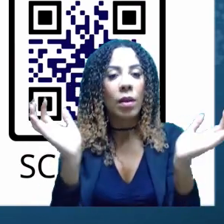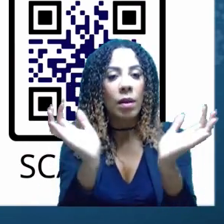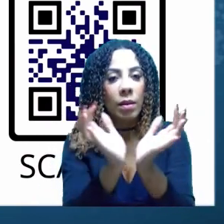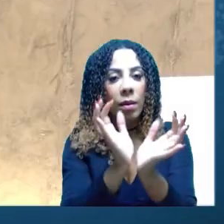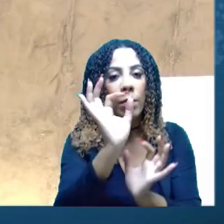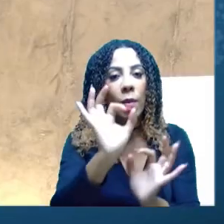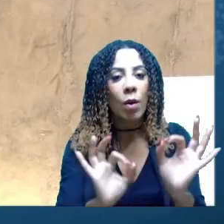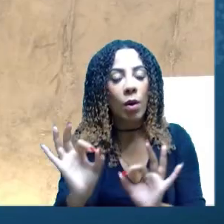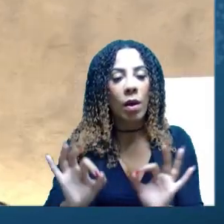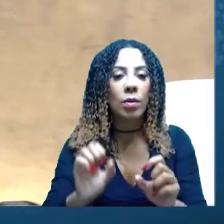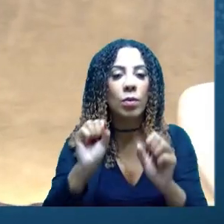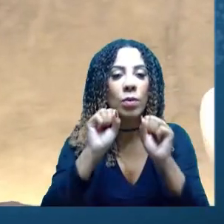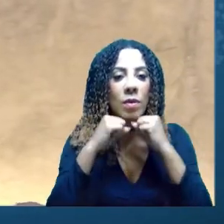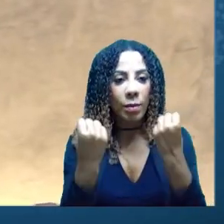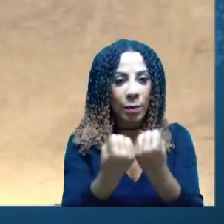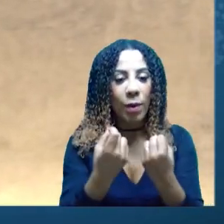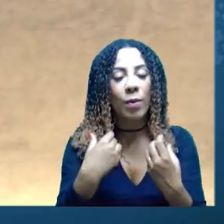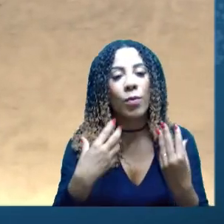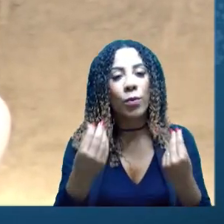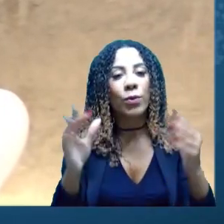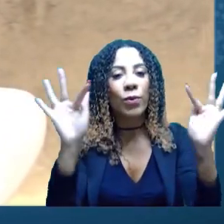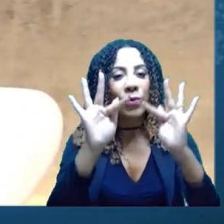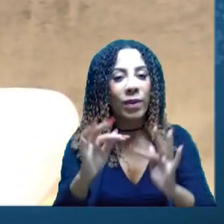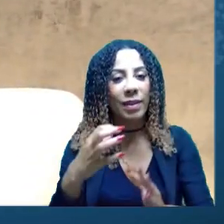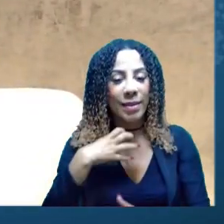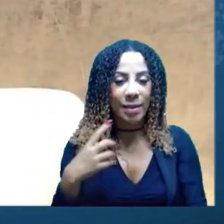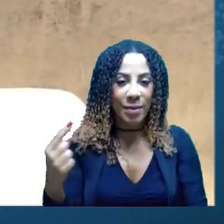simpósio, e estou muito feliz de estar aqui. Muito obrigada.